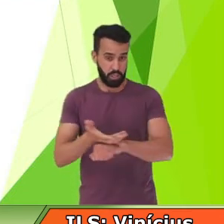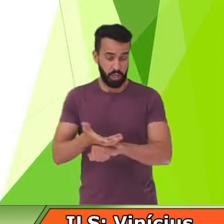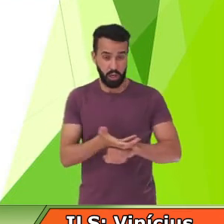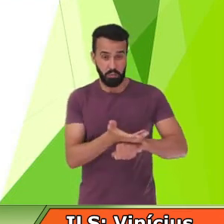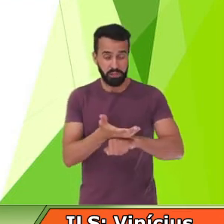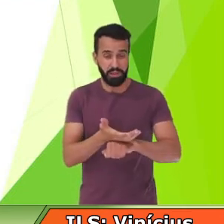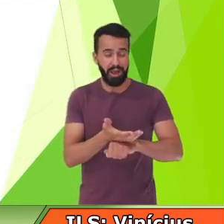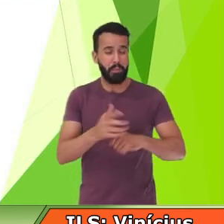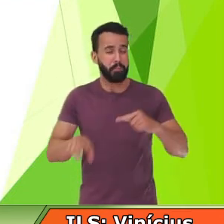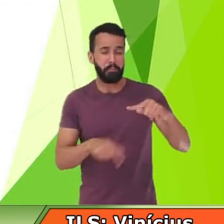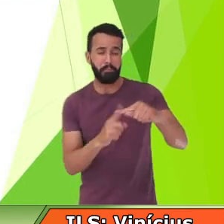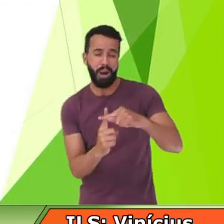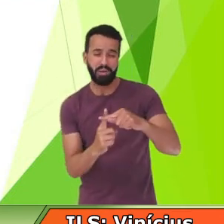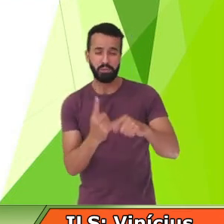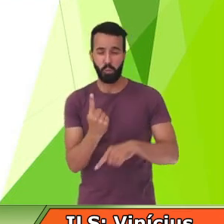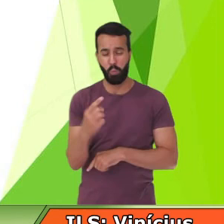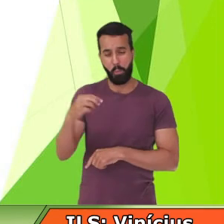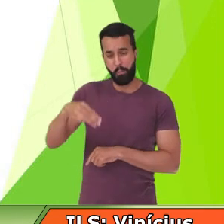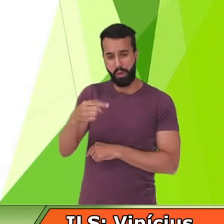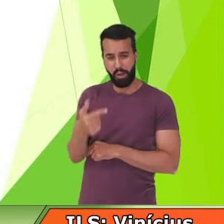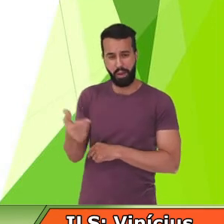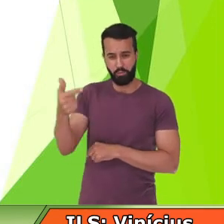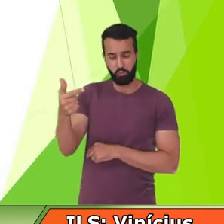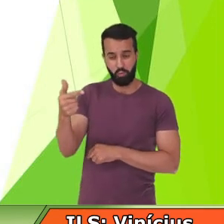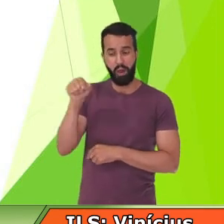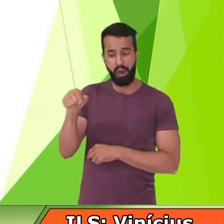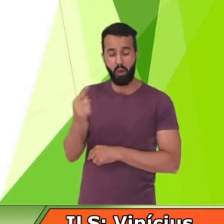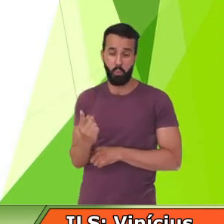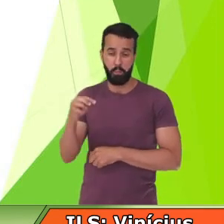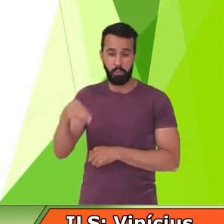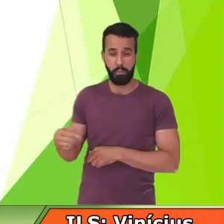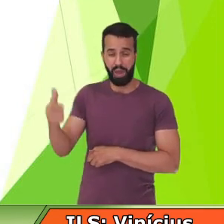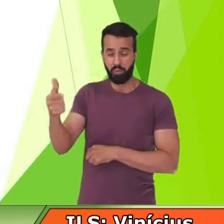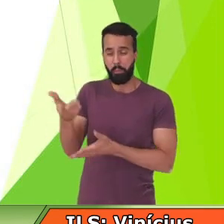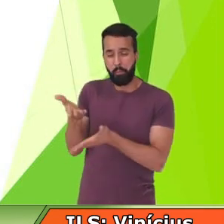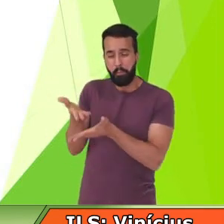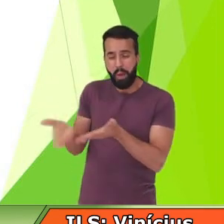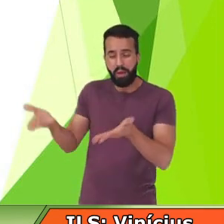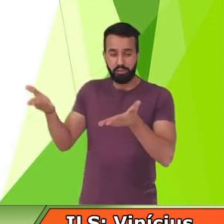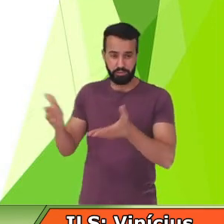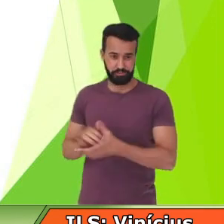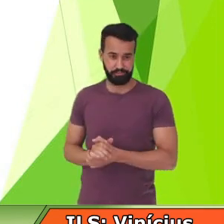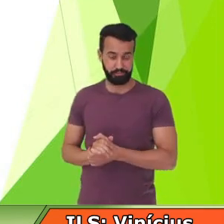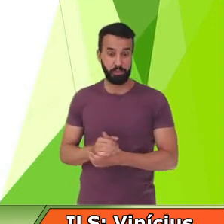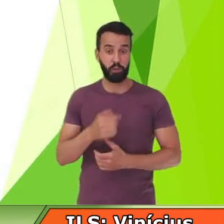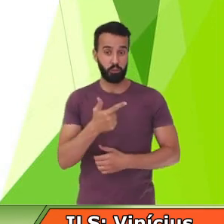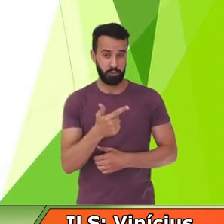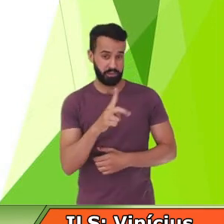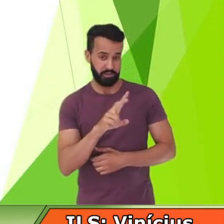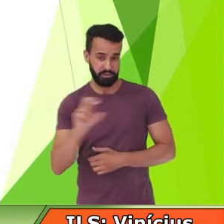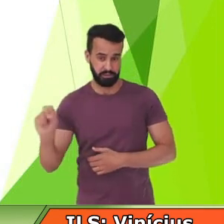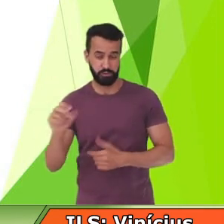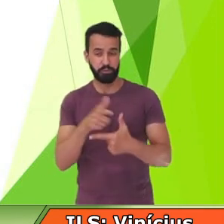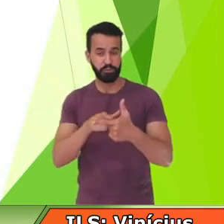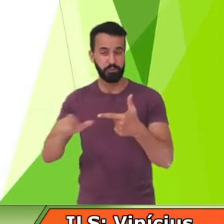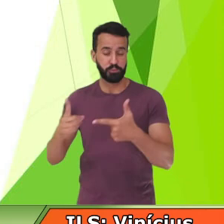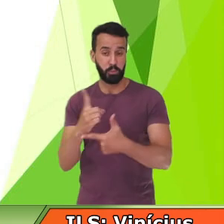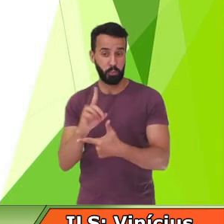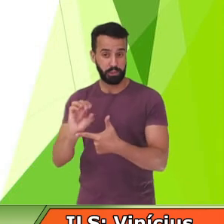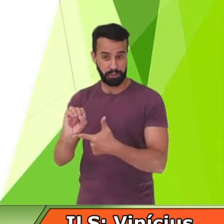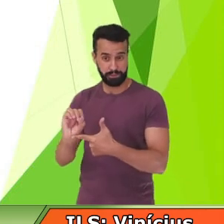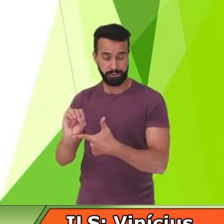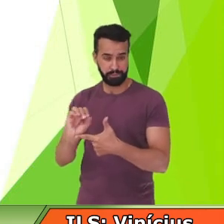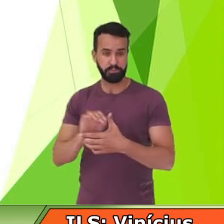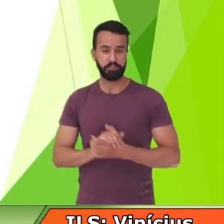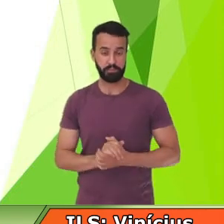metro quadrado a mais por causa da perda. Então, nós temos que fazer 2.500 dividido por 10,